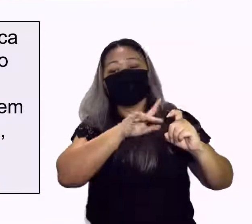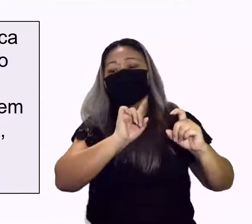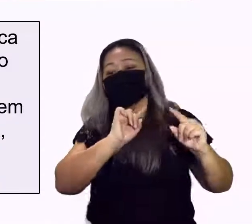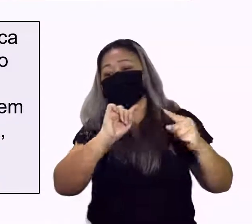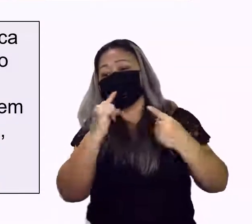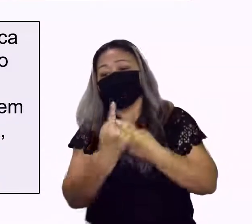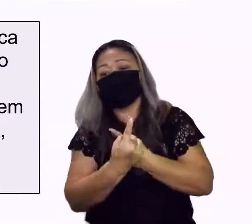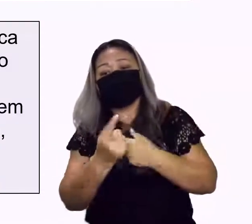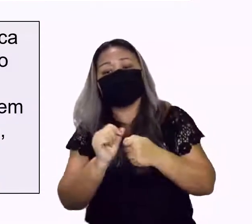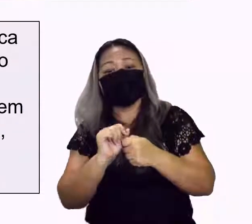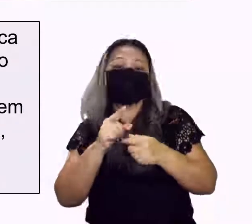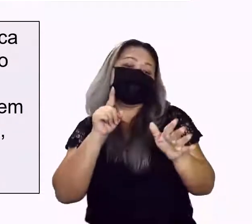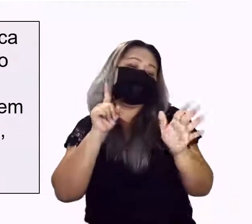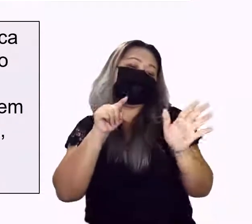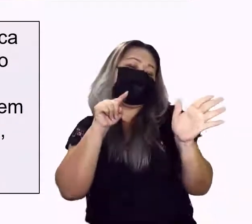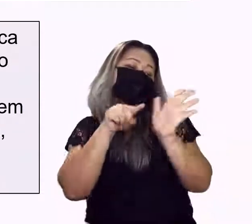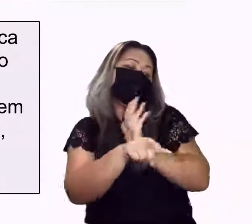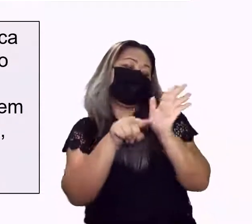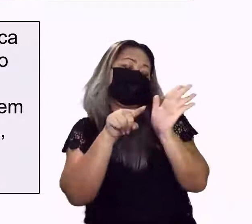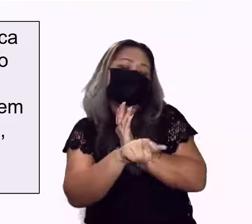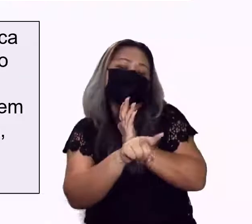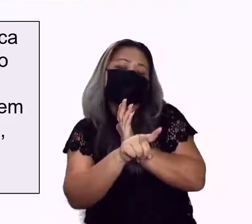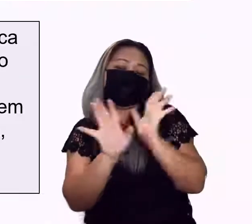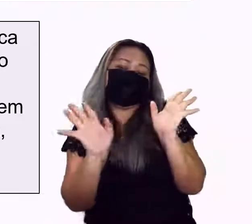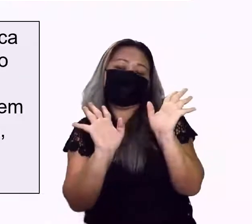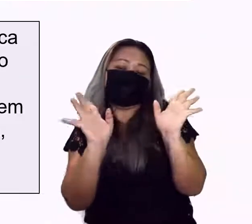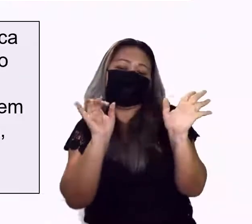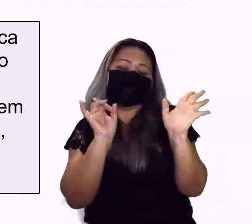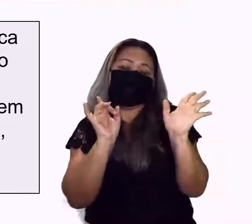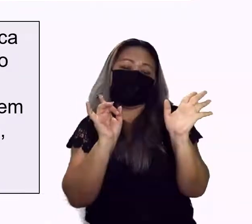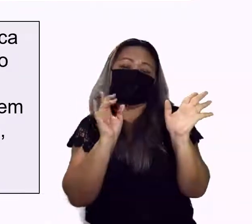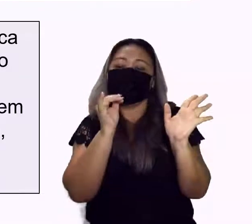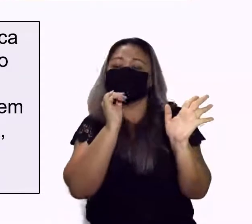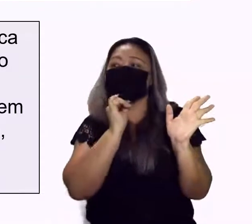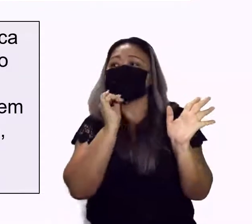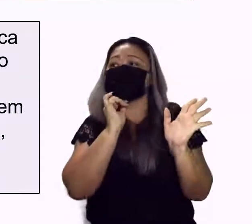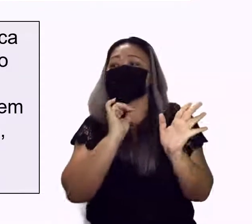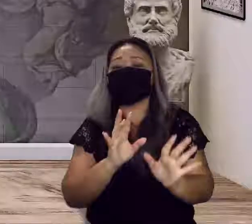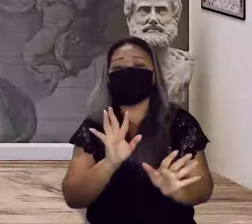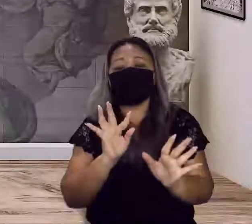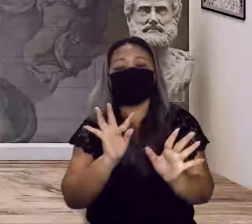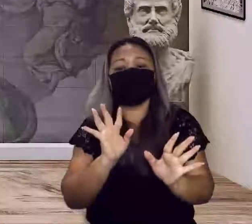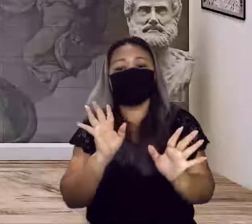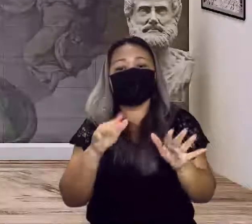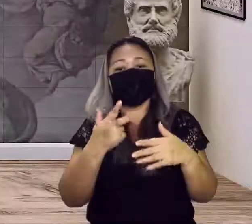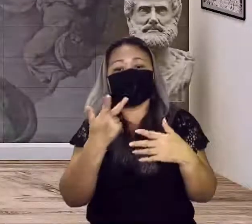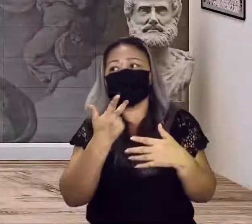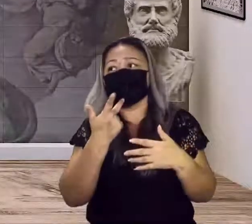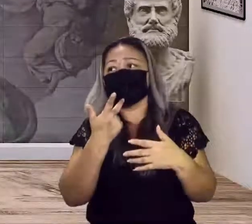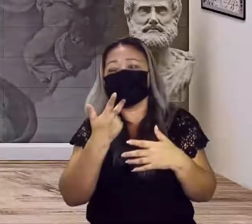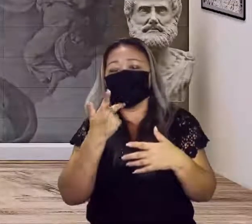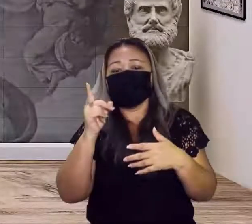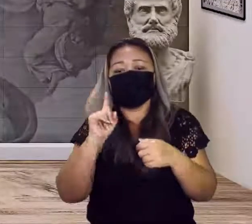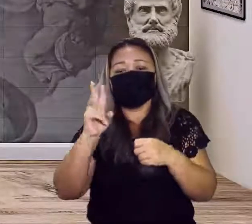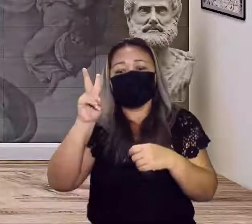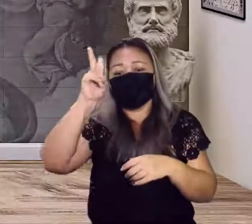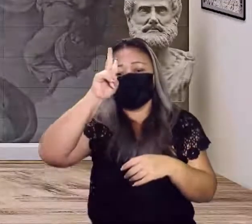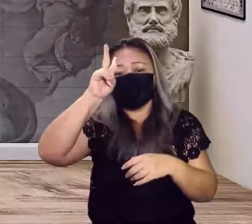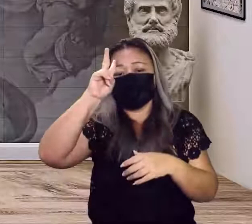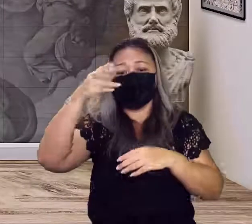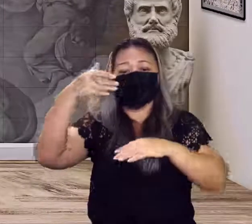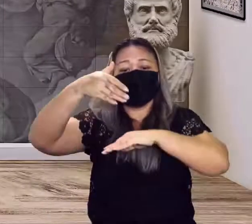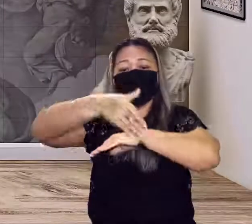vai dizer, ah, questionar sobre o... Por exemplo, é tão difícil eu falar aqui sobre a história do